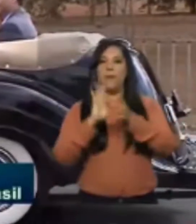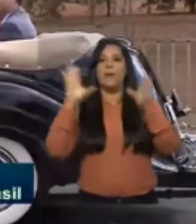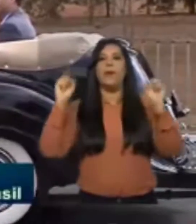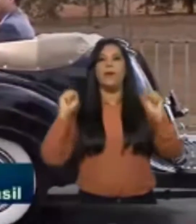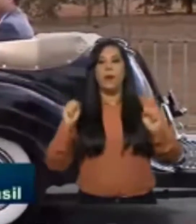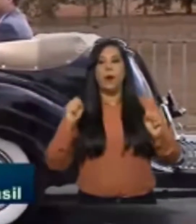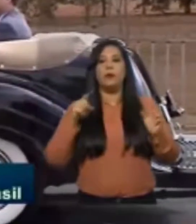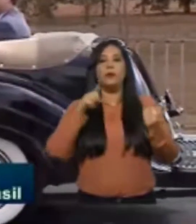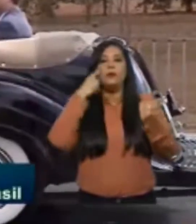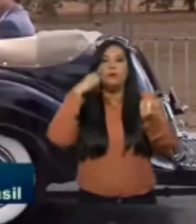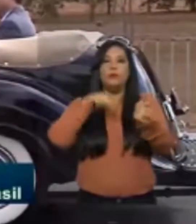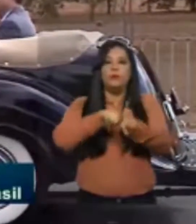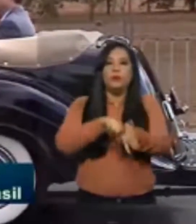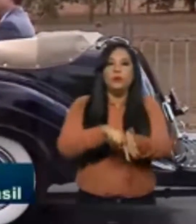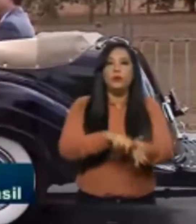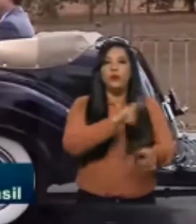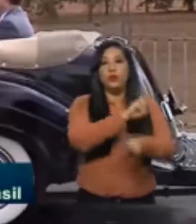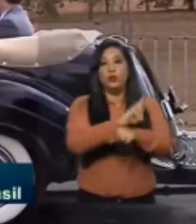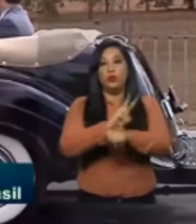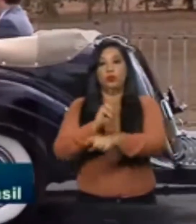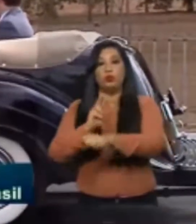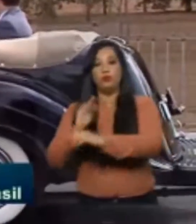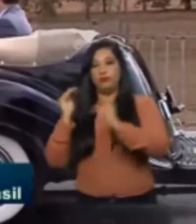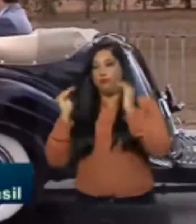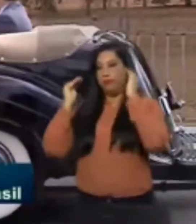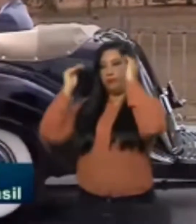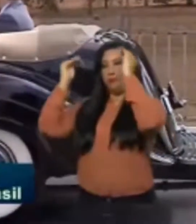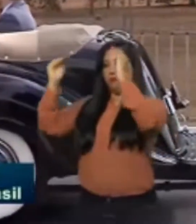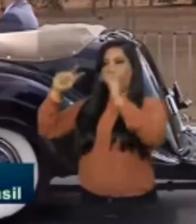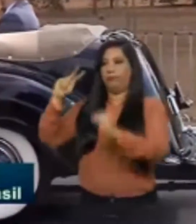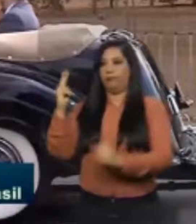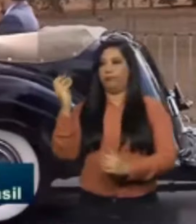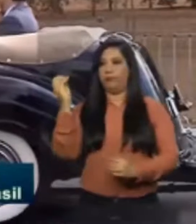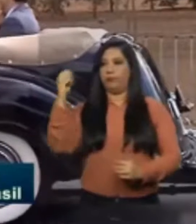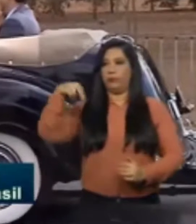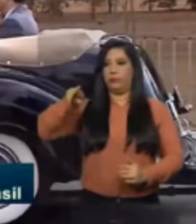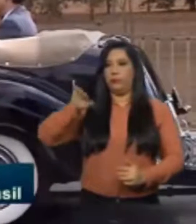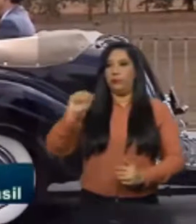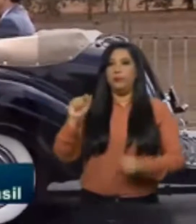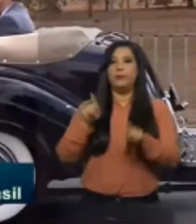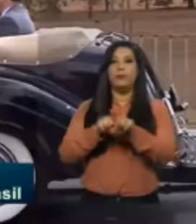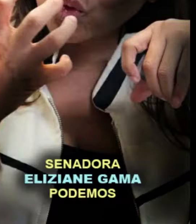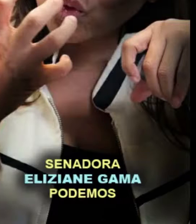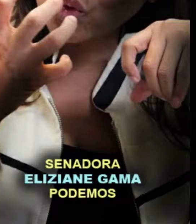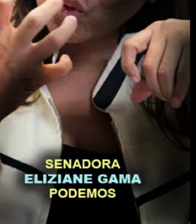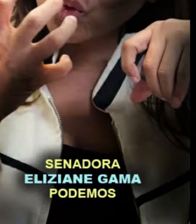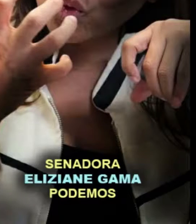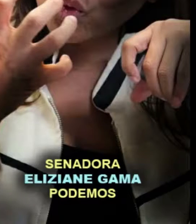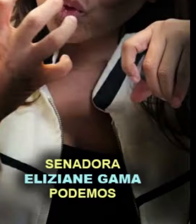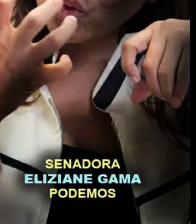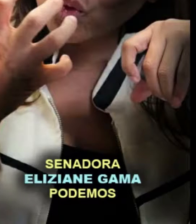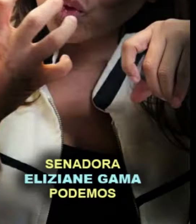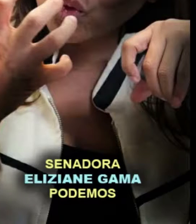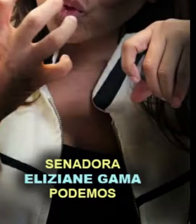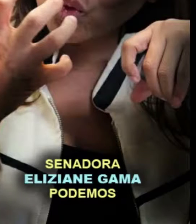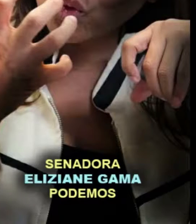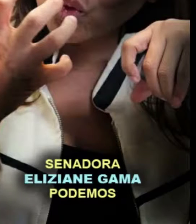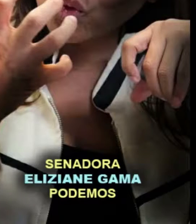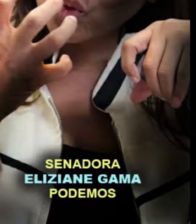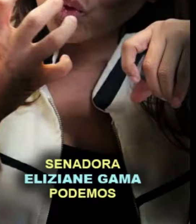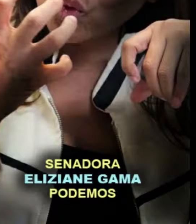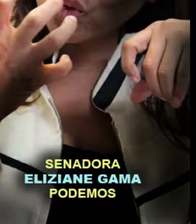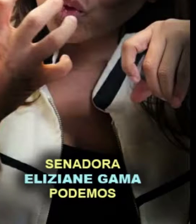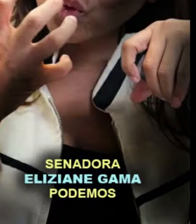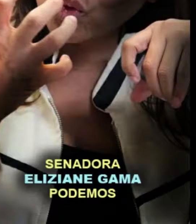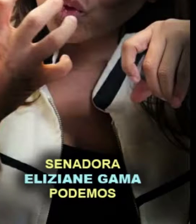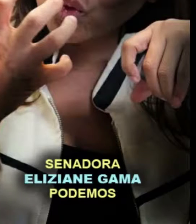população, mas por não ser a favor do establishment, por não estar confluente com as